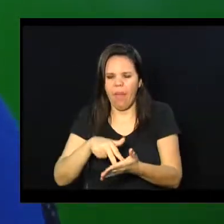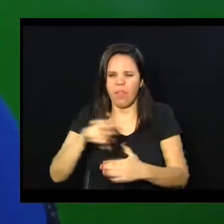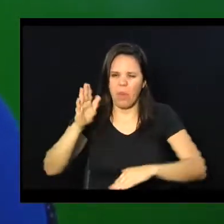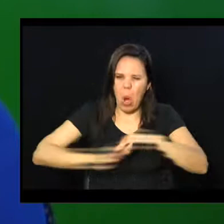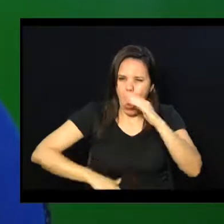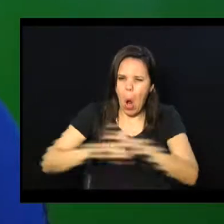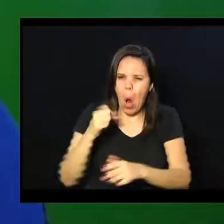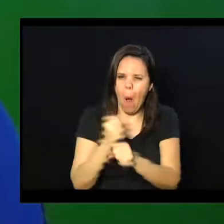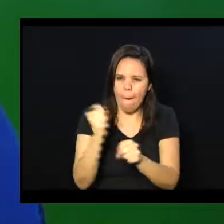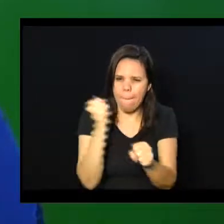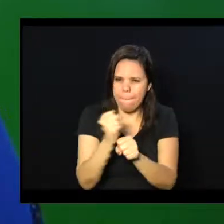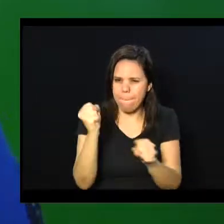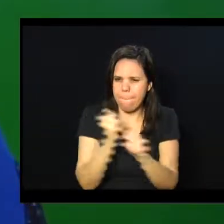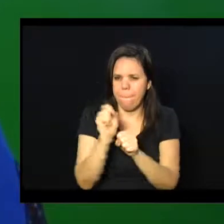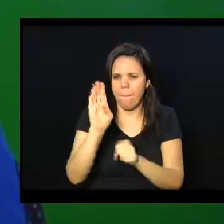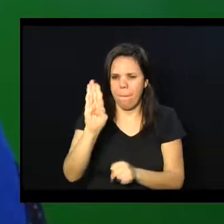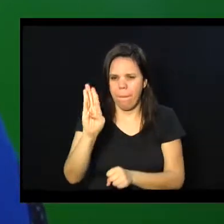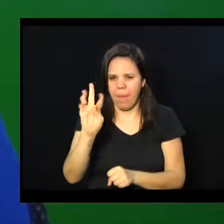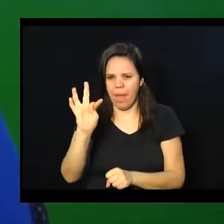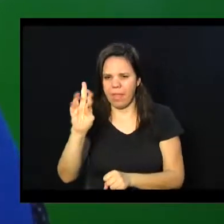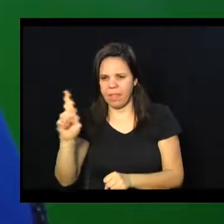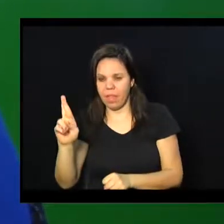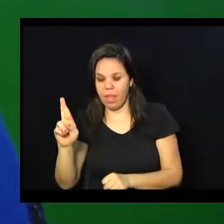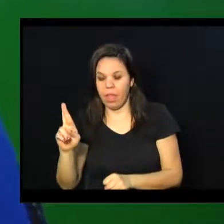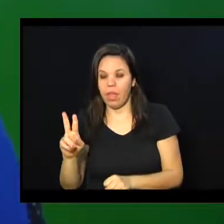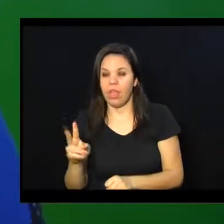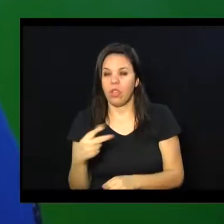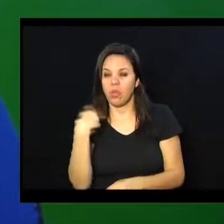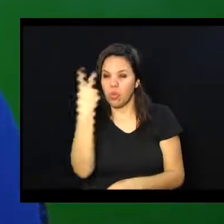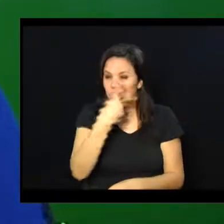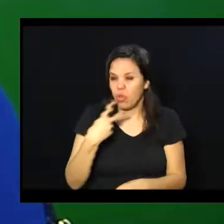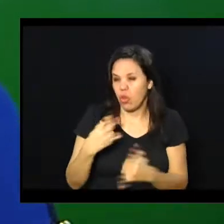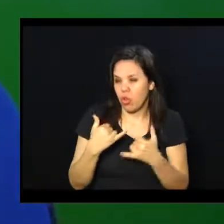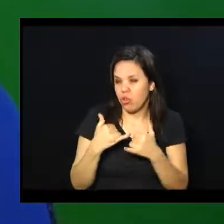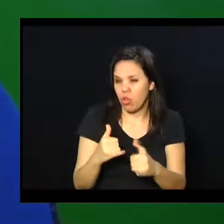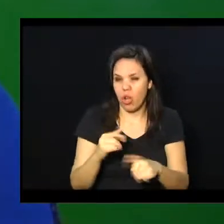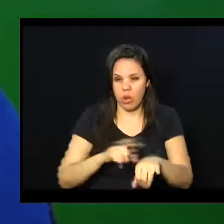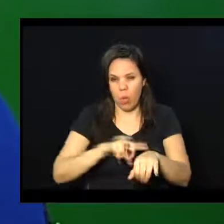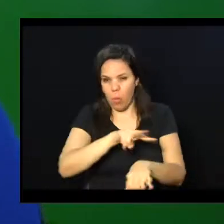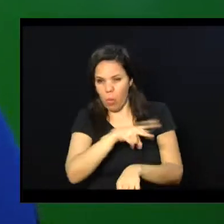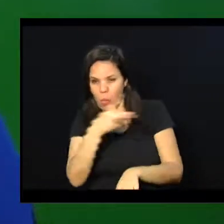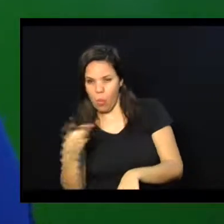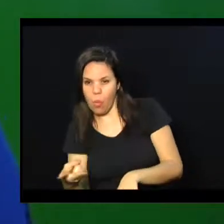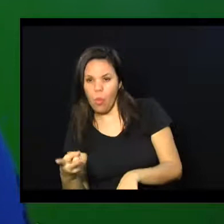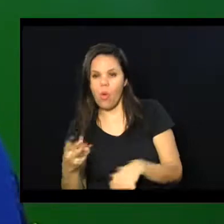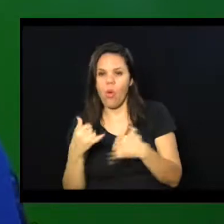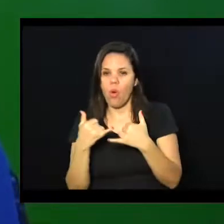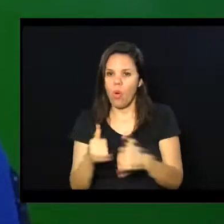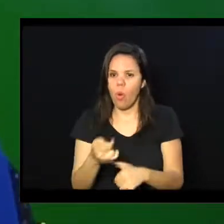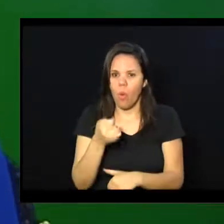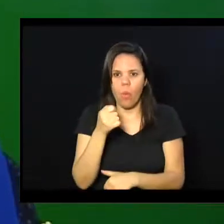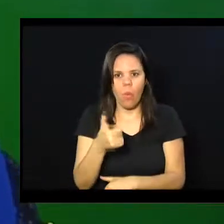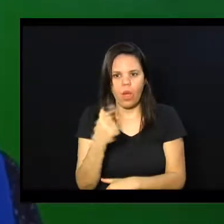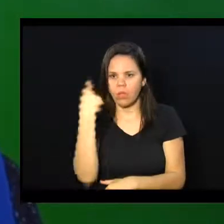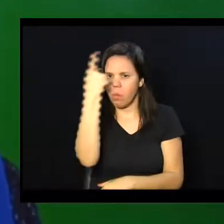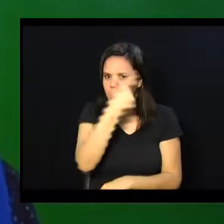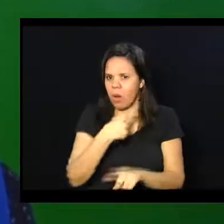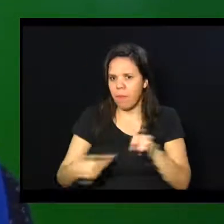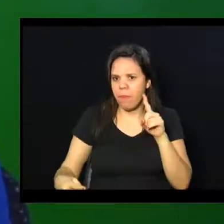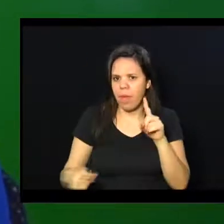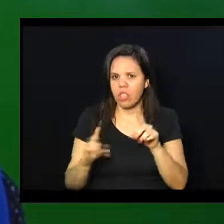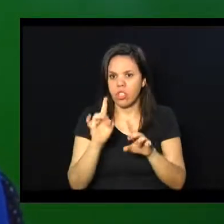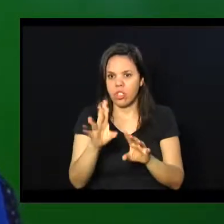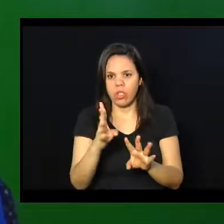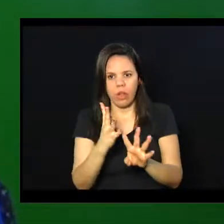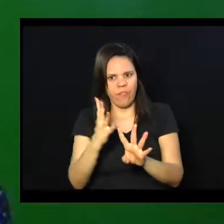também, a integração, por mais que são 2 horas, às vezes não dá tempo da gente, porque a gente passa quase 1h30 só na fila